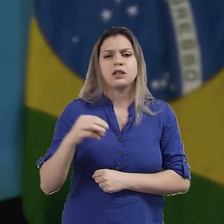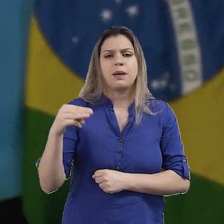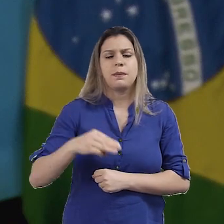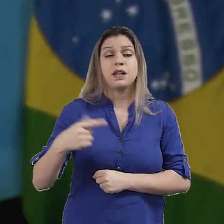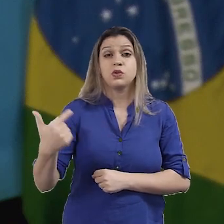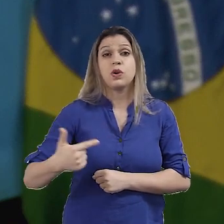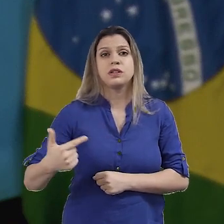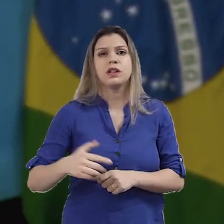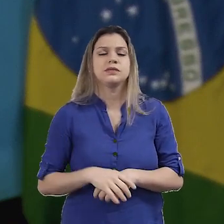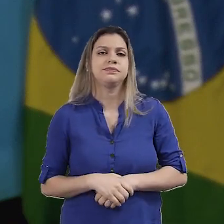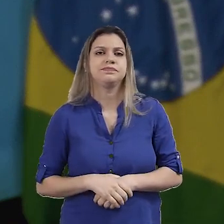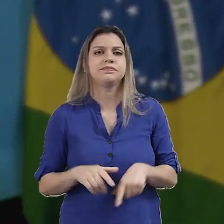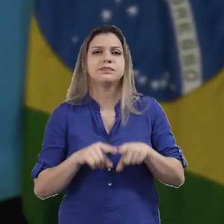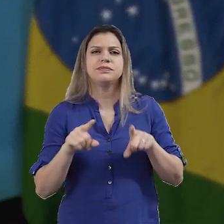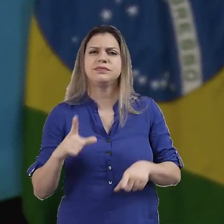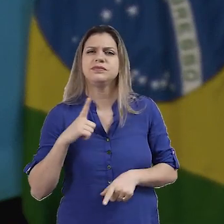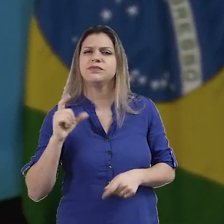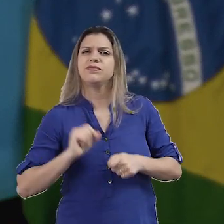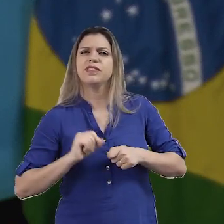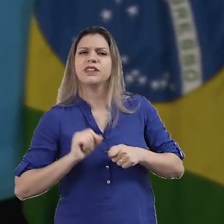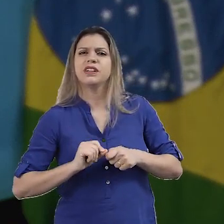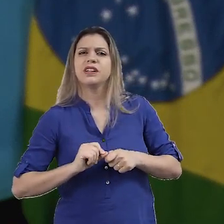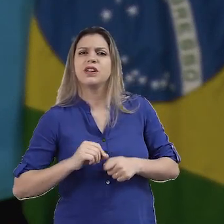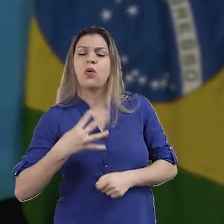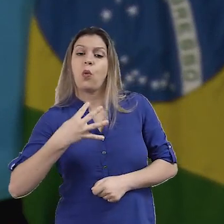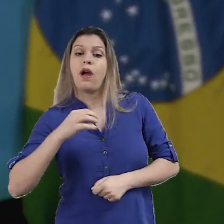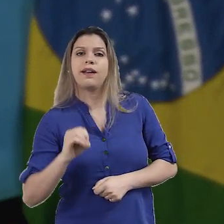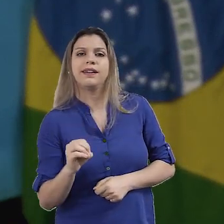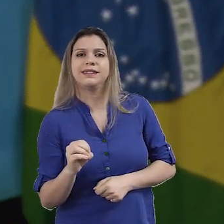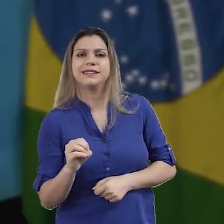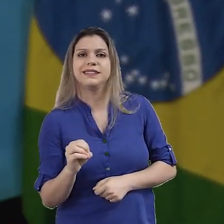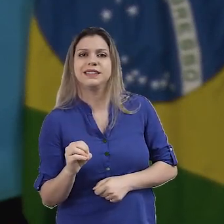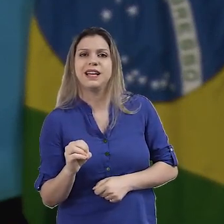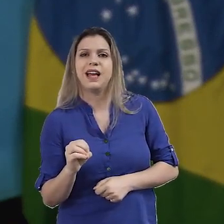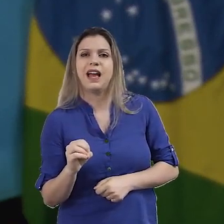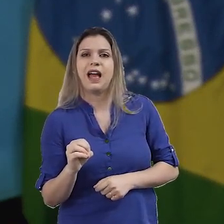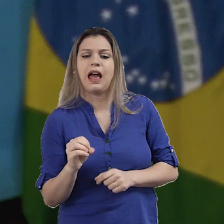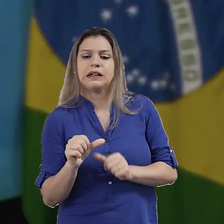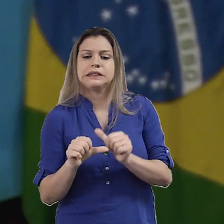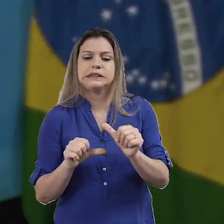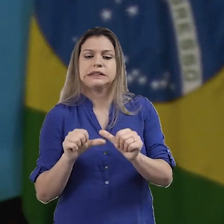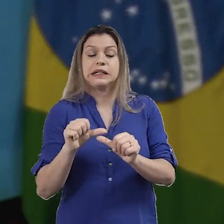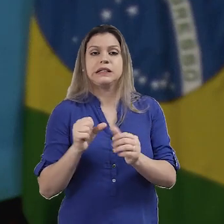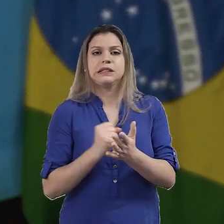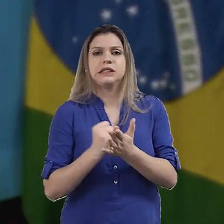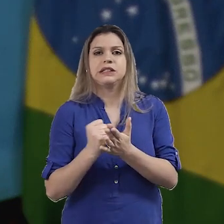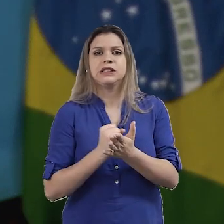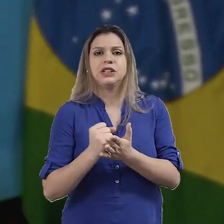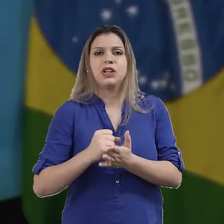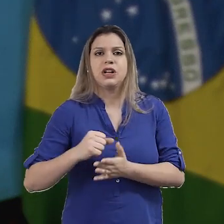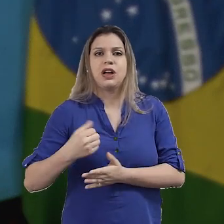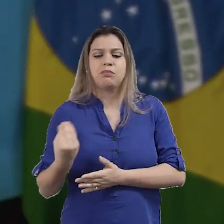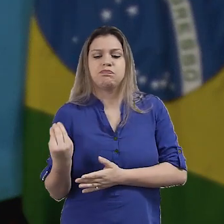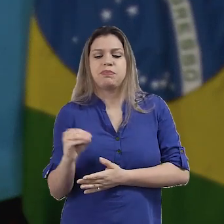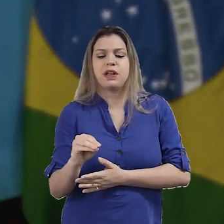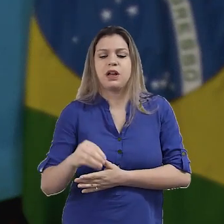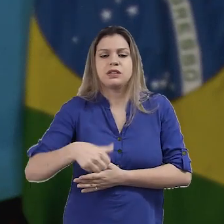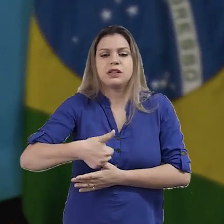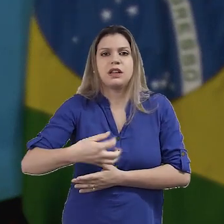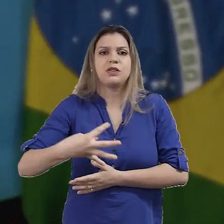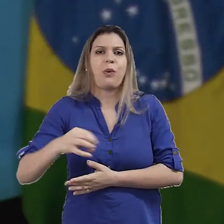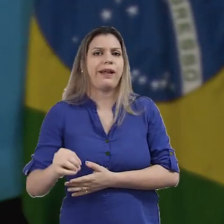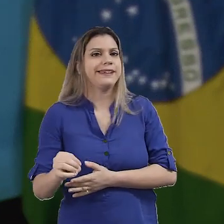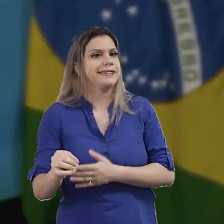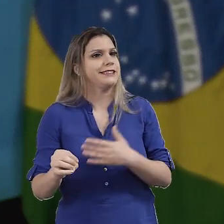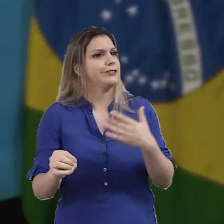140 metros quadrados e ela tinha feito de fato 40 e daí ela adulterou o documento acrescentando o número 1